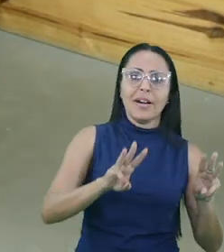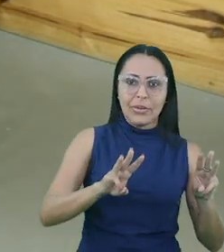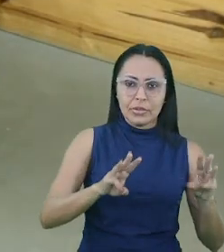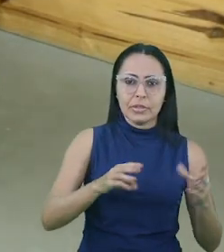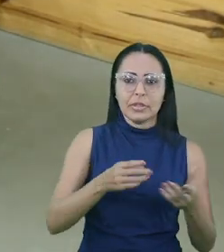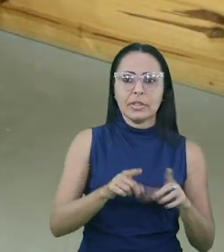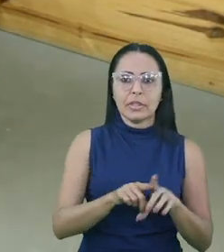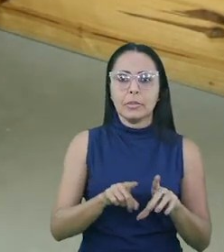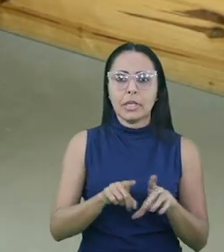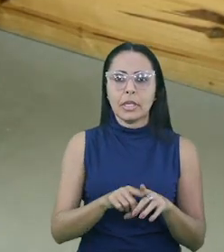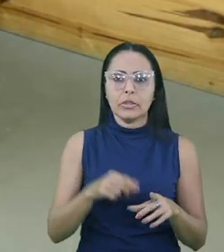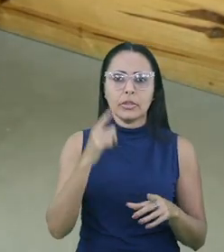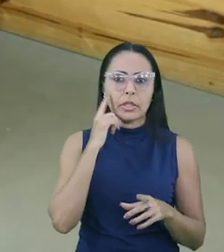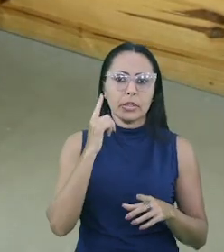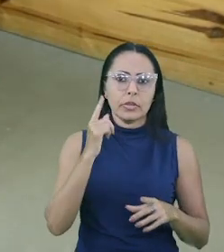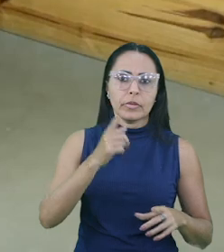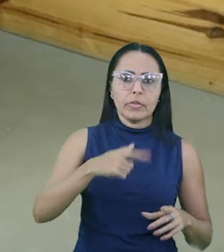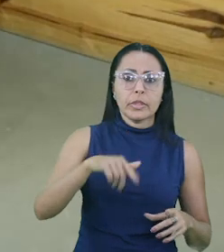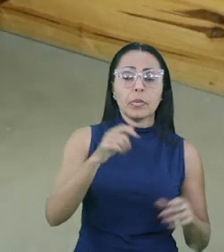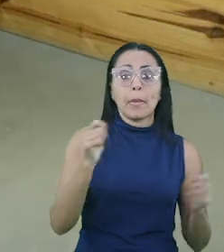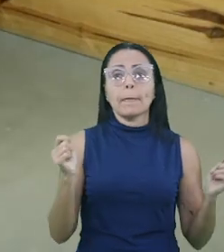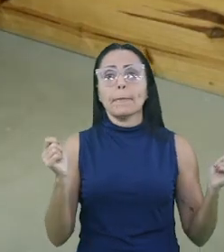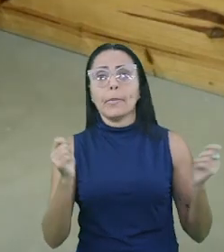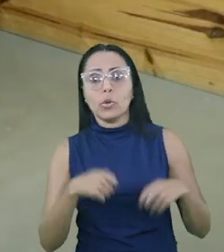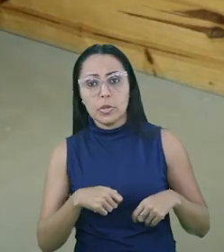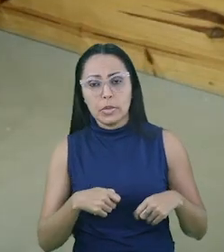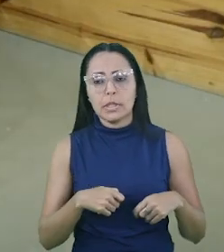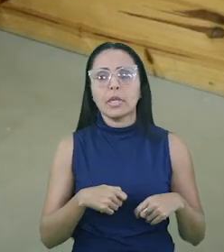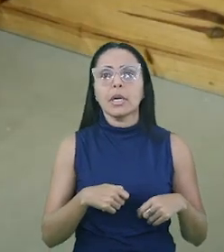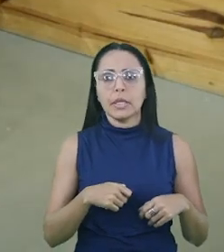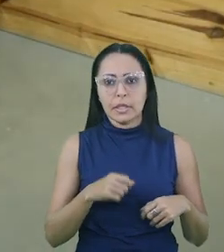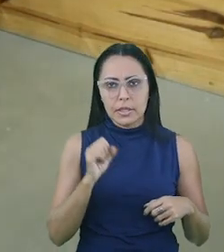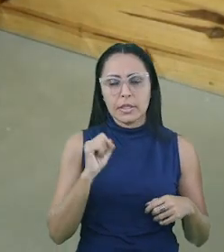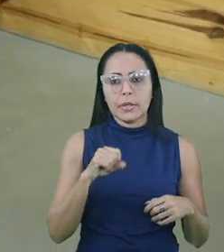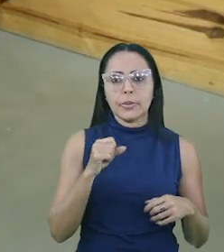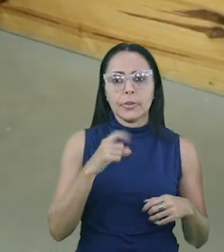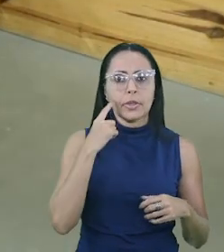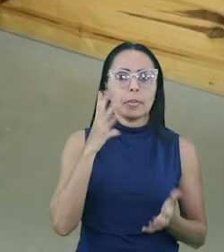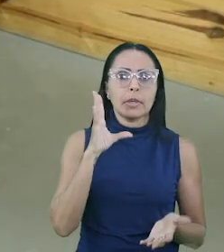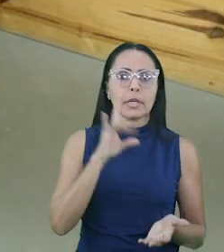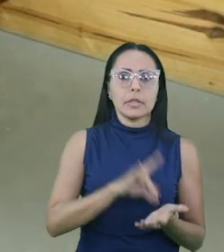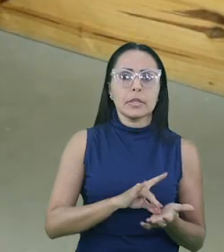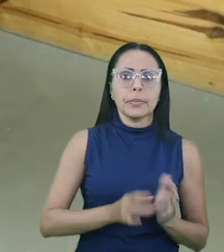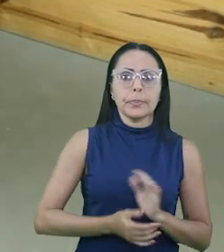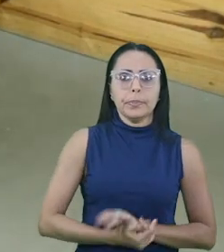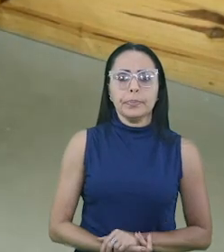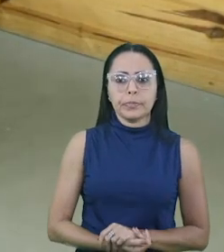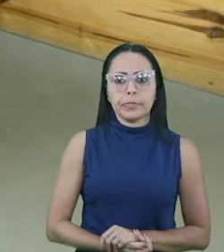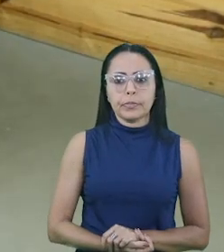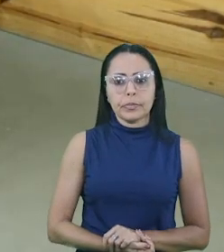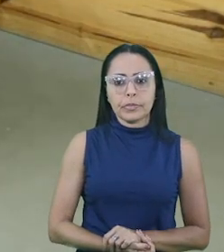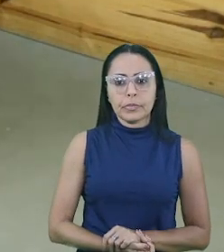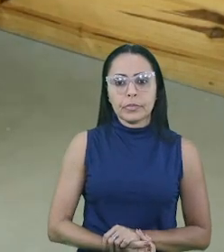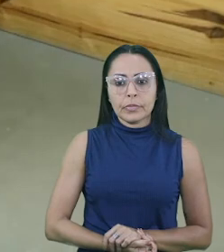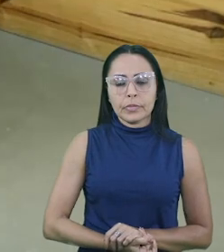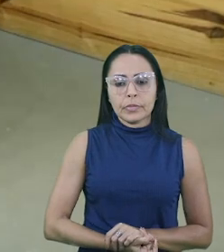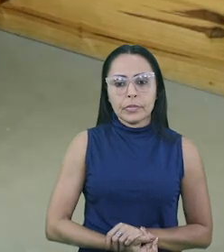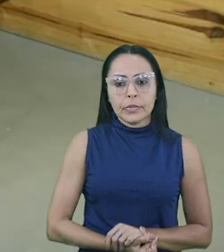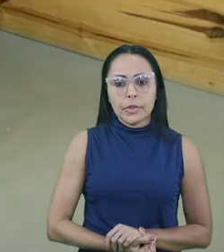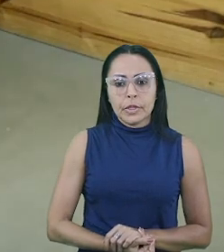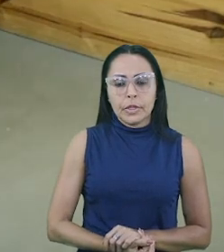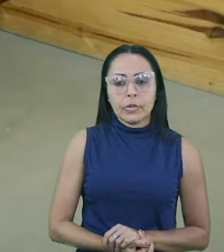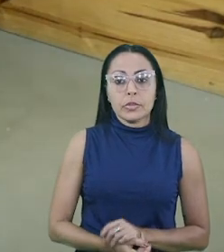fornecedores de tinta, vocês vão ver que tem uma possibilidade infinita de aplicação de serigrafia. Sim. Inclusive, né, para quem